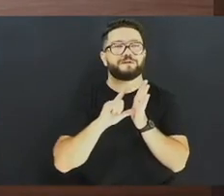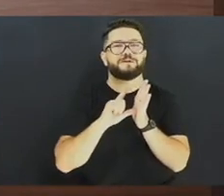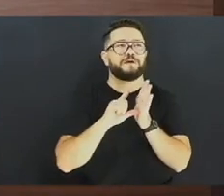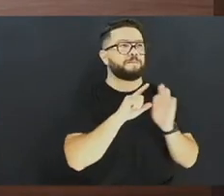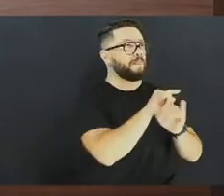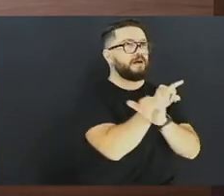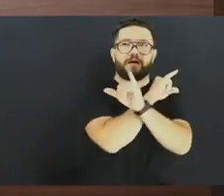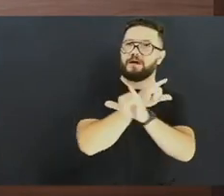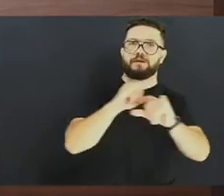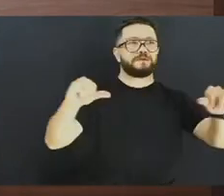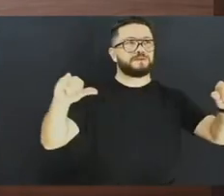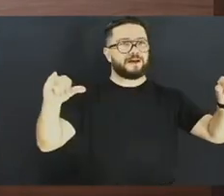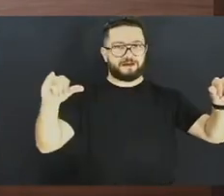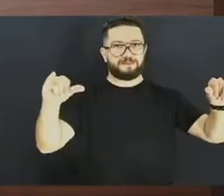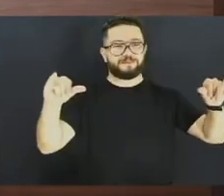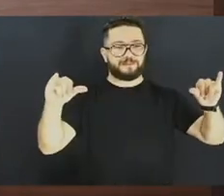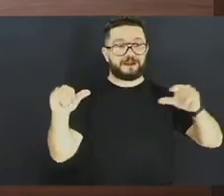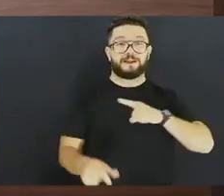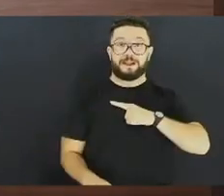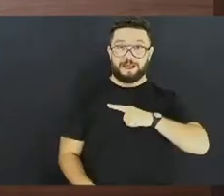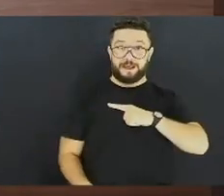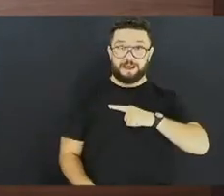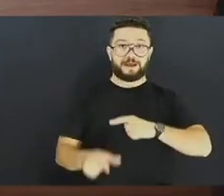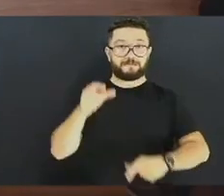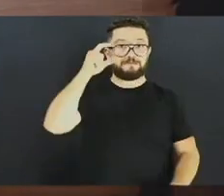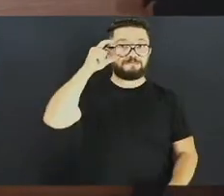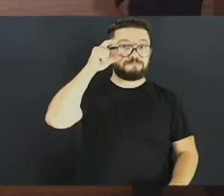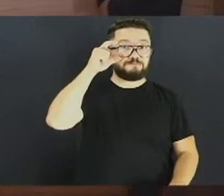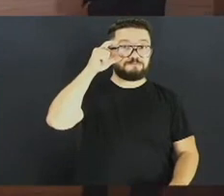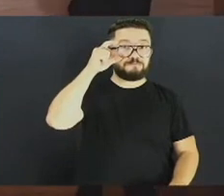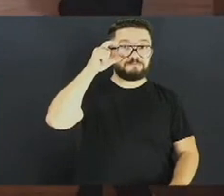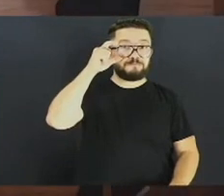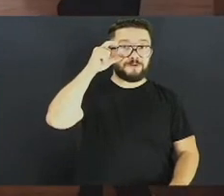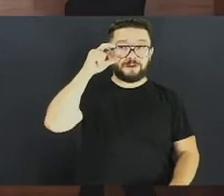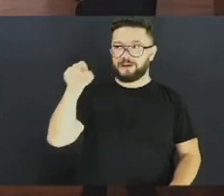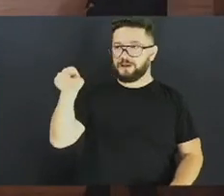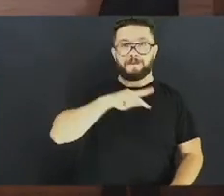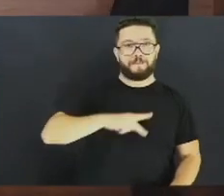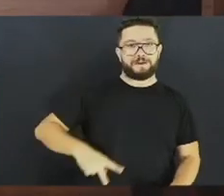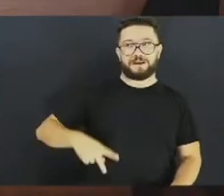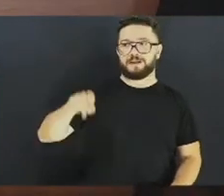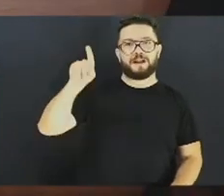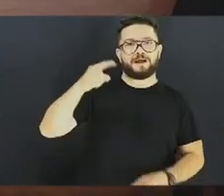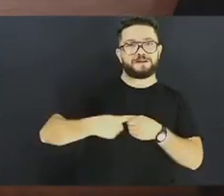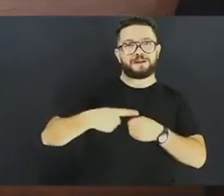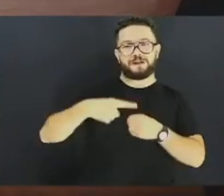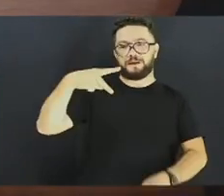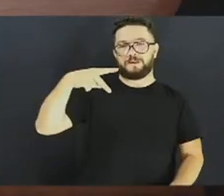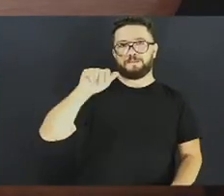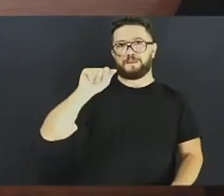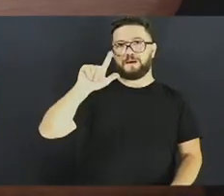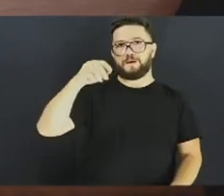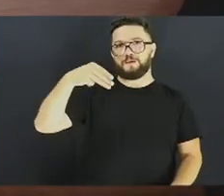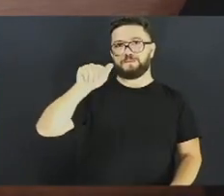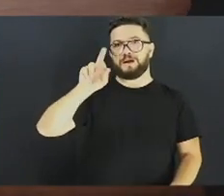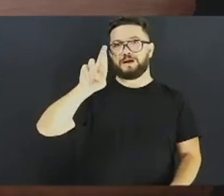estão acompanhando e acompanharão a tribuna de hoje presidente da Câmara de Palmares do Sul, vereador Manuel Antunes Neto, presidente da Câmara de